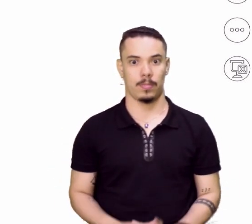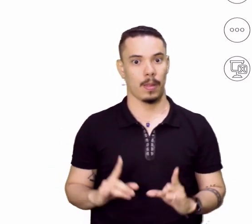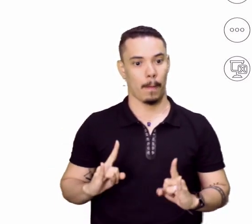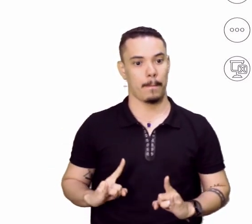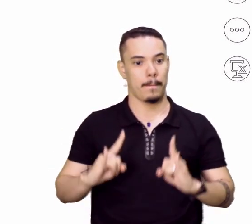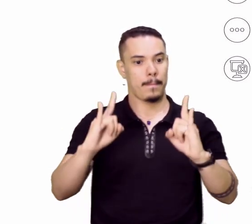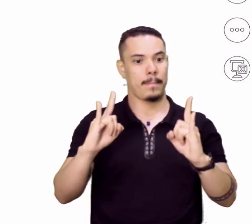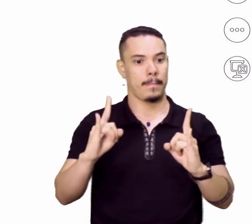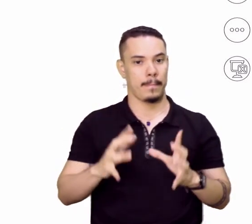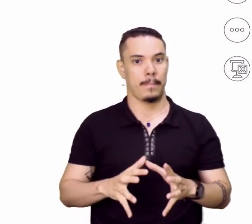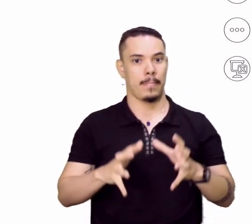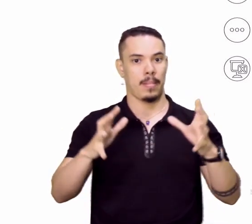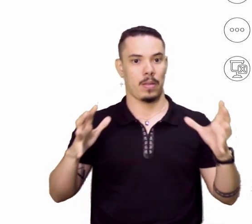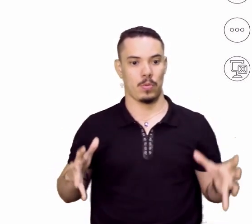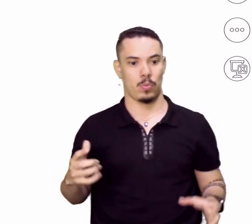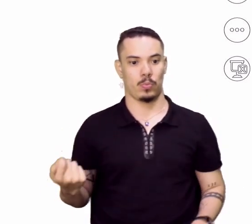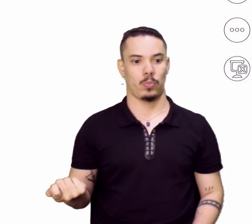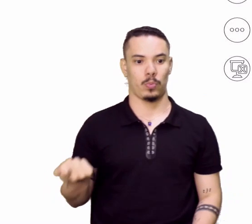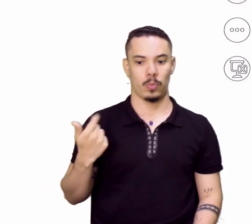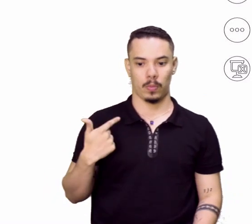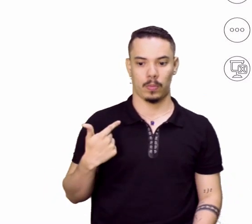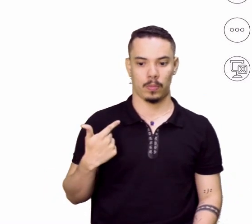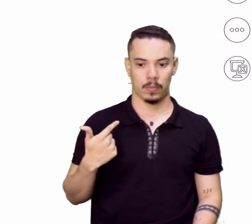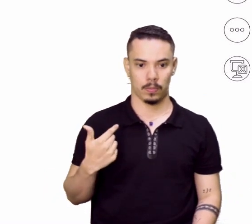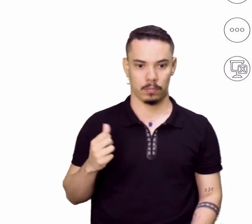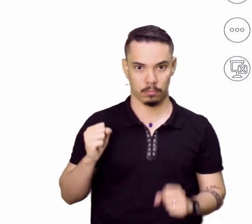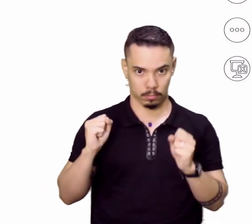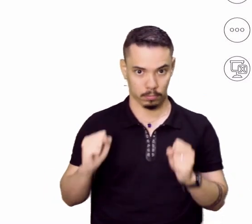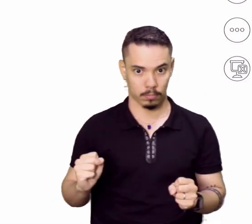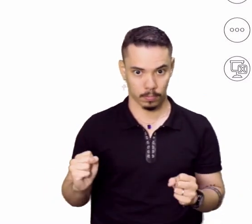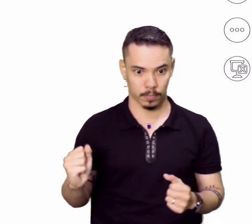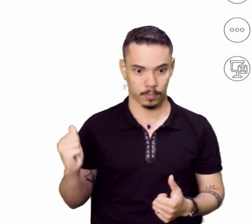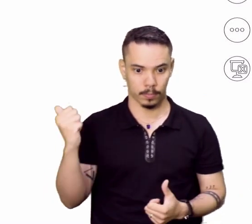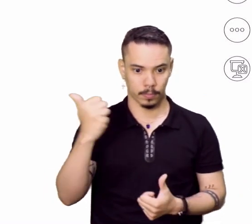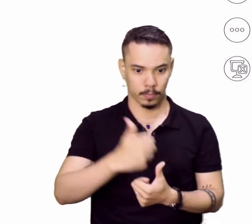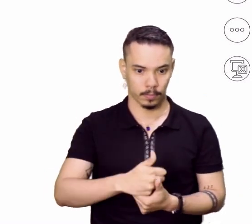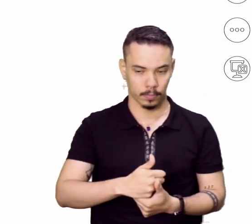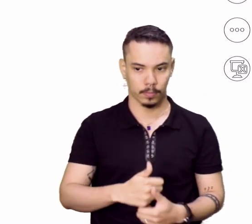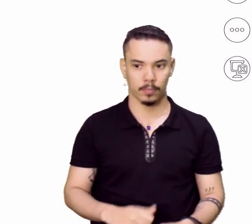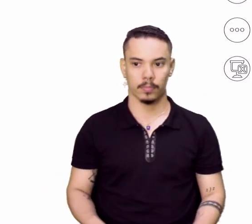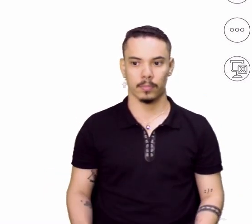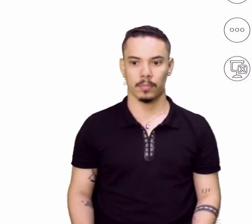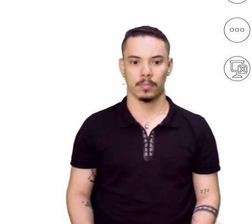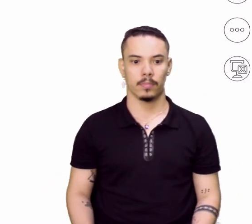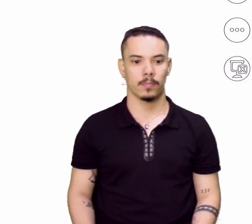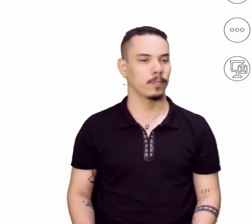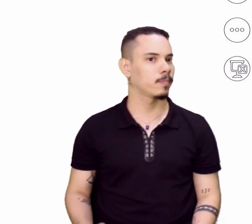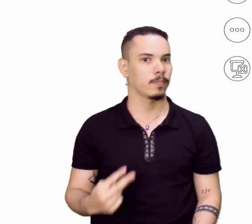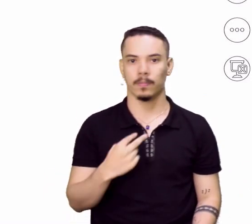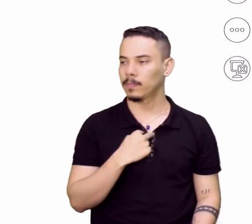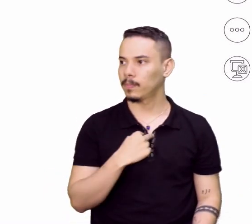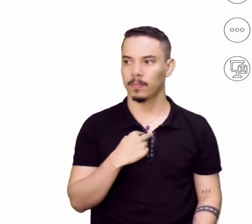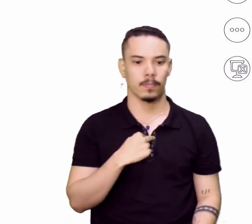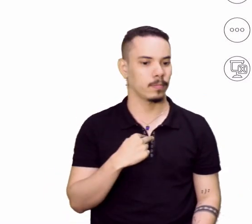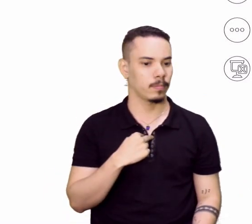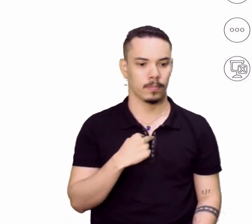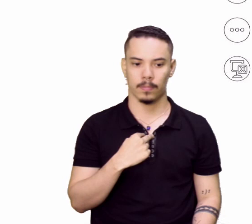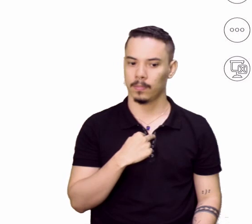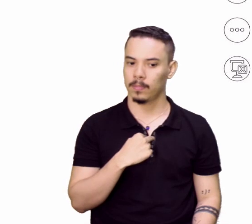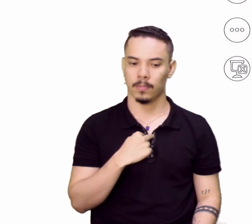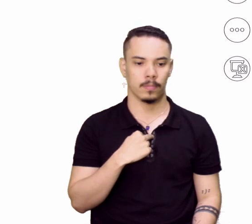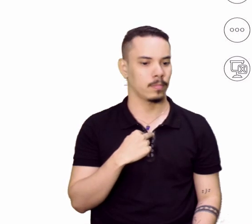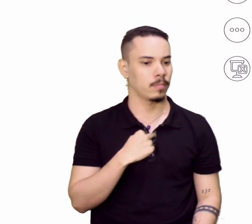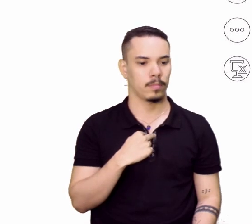do John é mais largo. Eu posso fazer a substituição? Não. E por que não